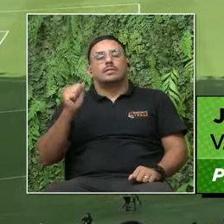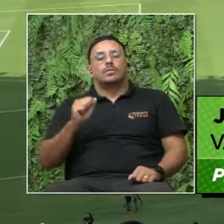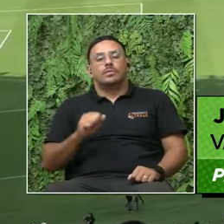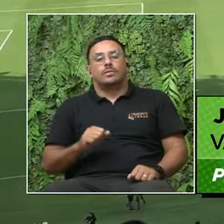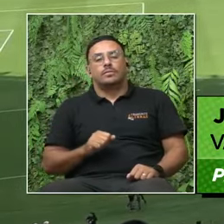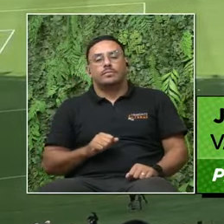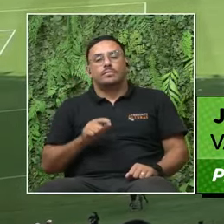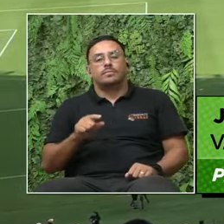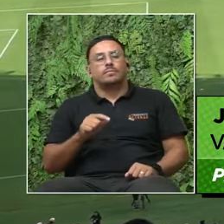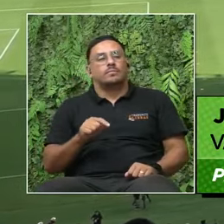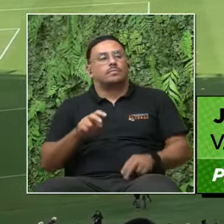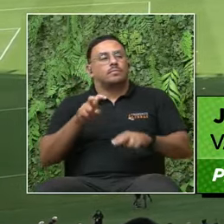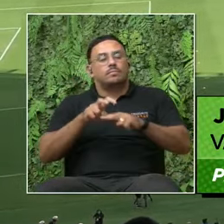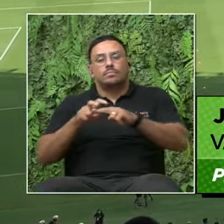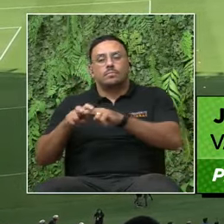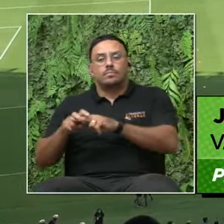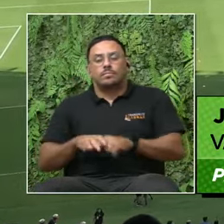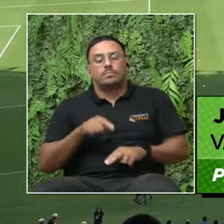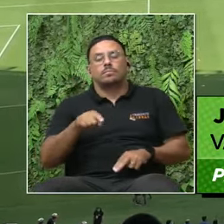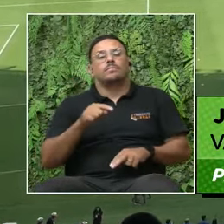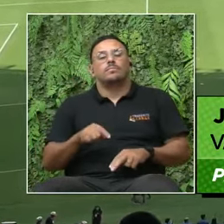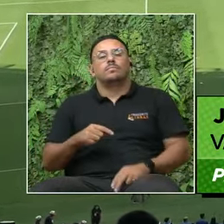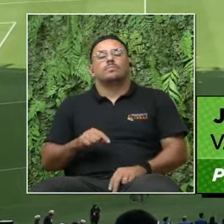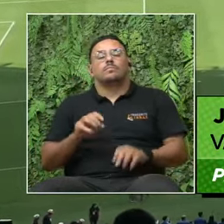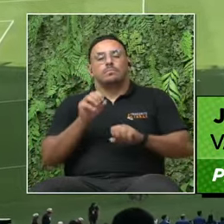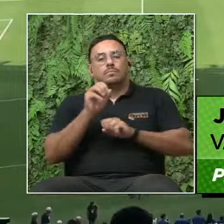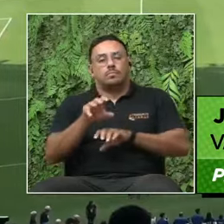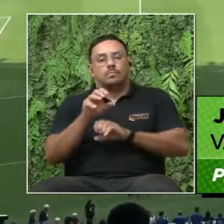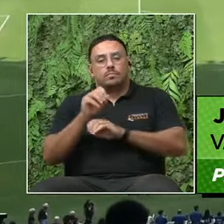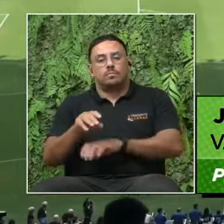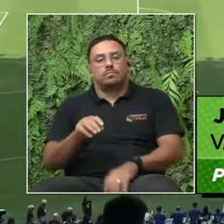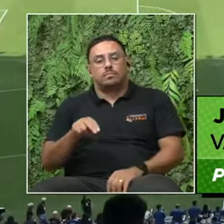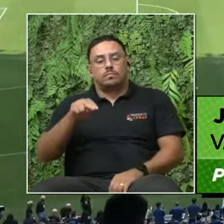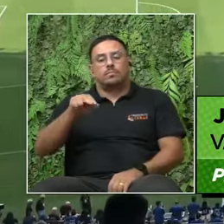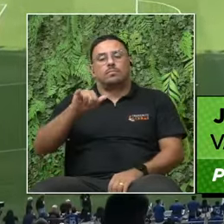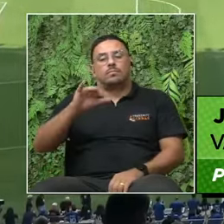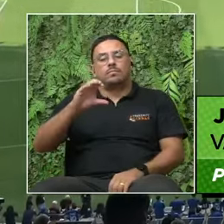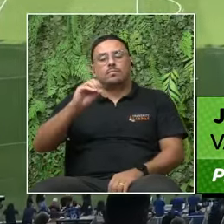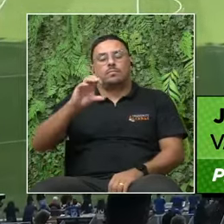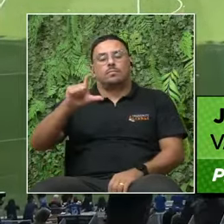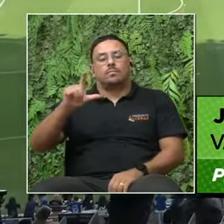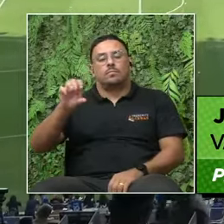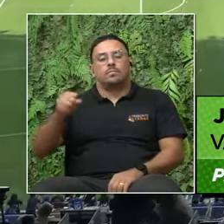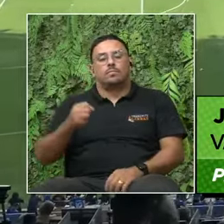Elias esse o banco de reservas do técnico Nicolas